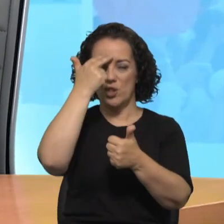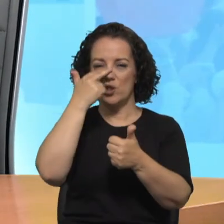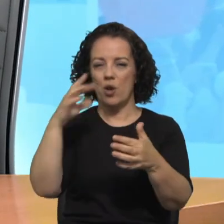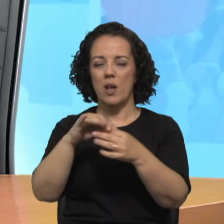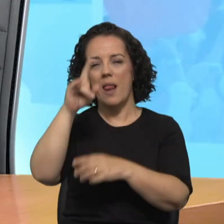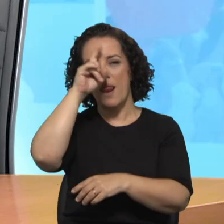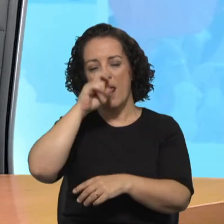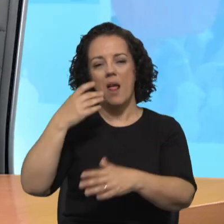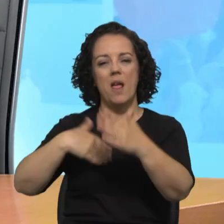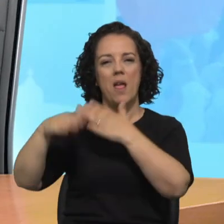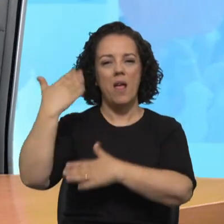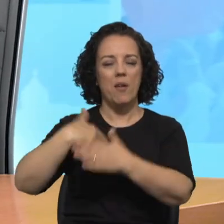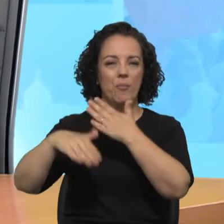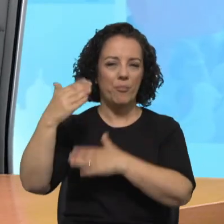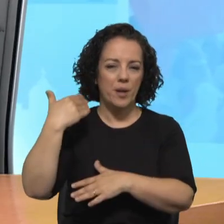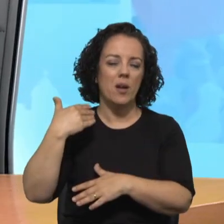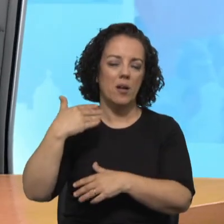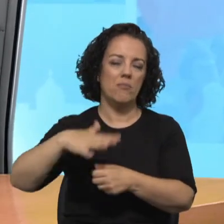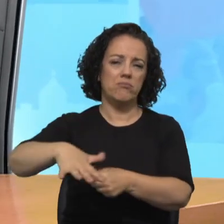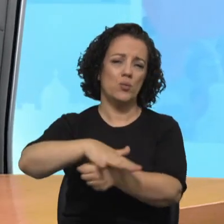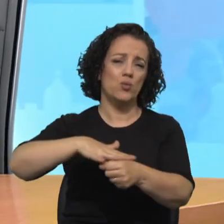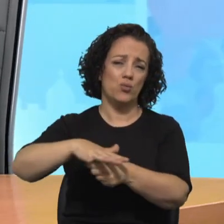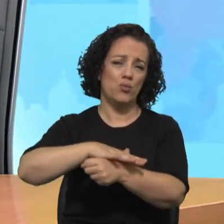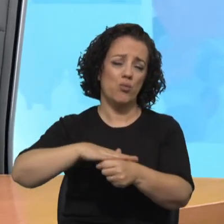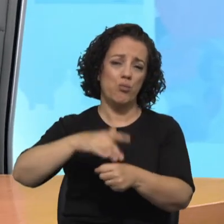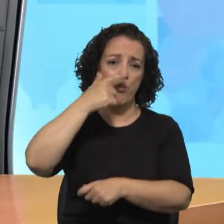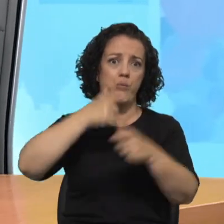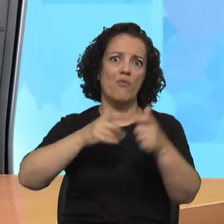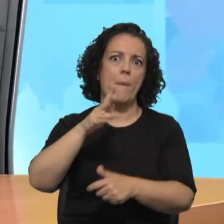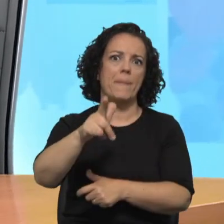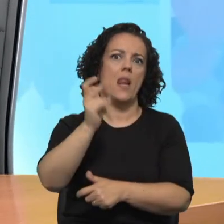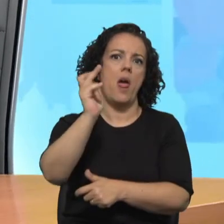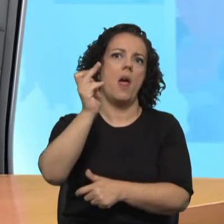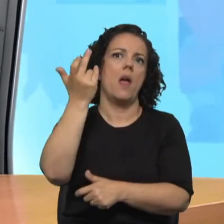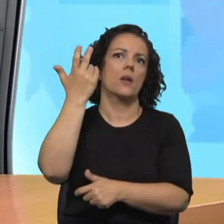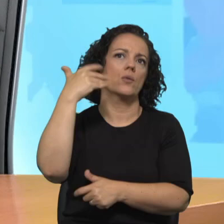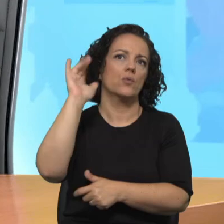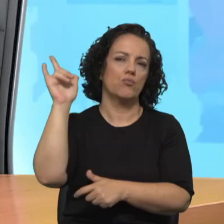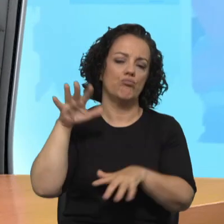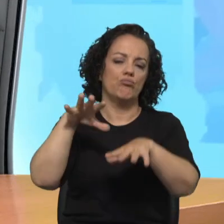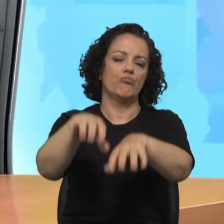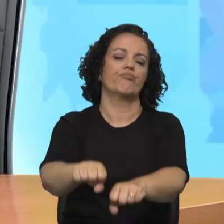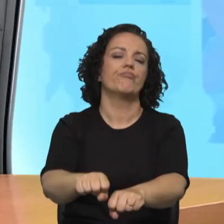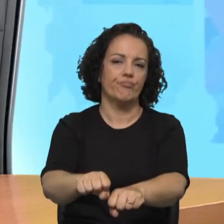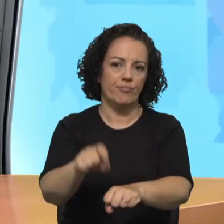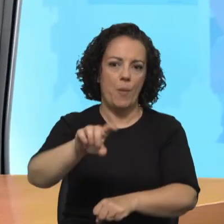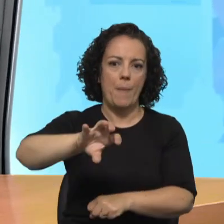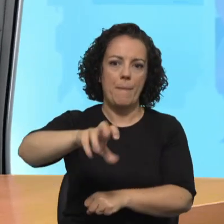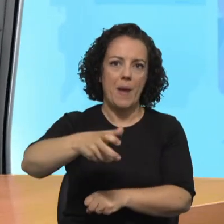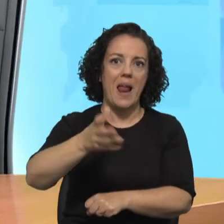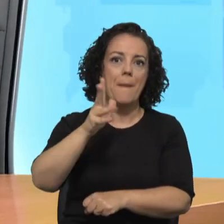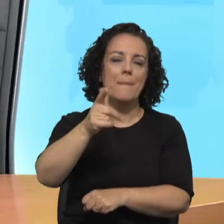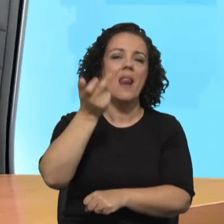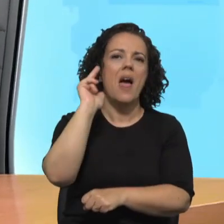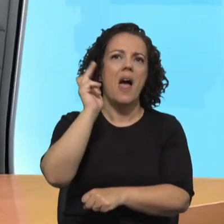dificuldades também de invasões que tiveram um povo que tem 1000 anos, não é? É uma nação cristã há 1000 anos.